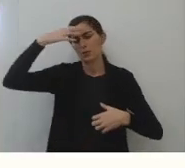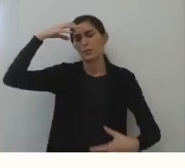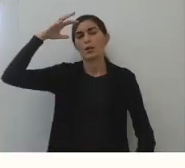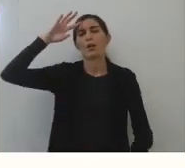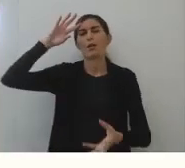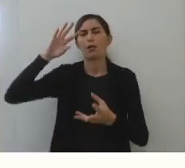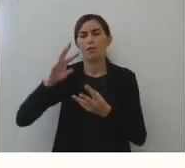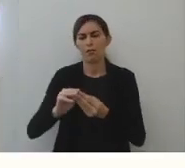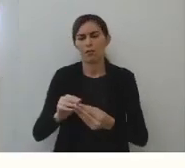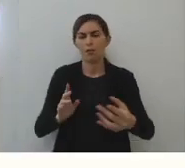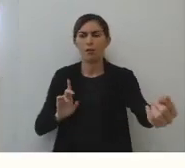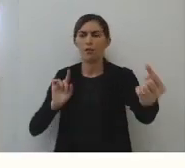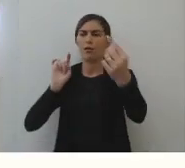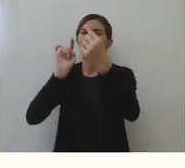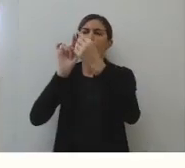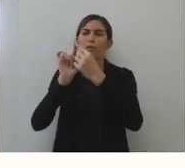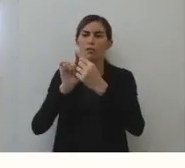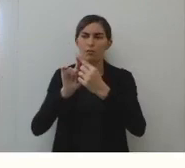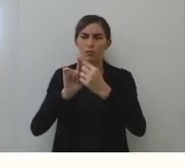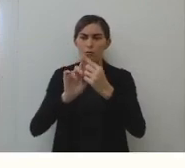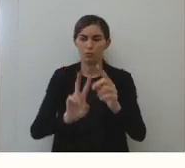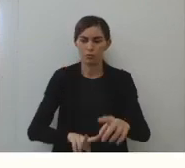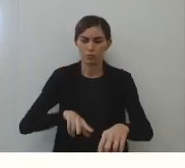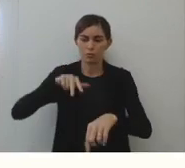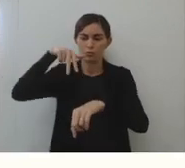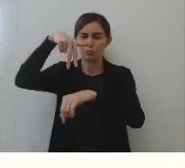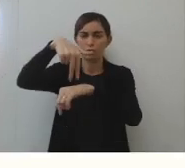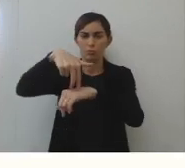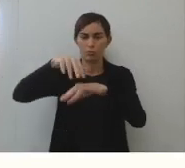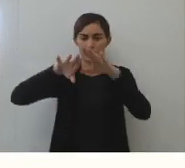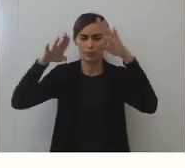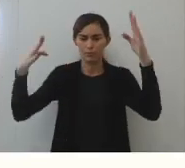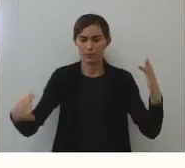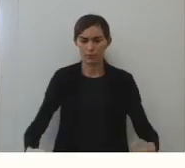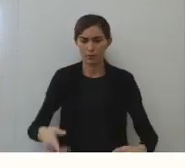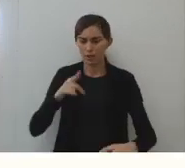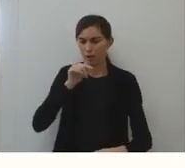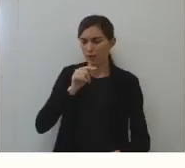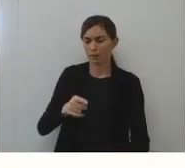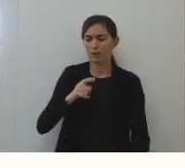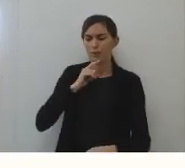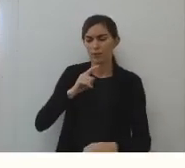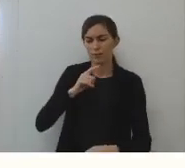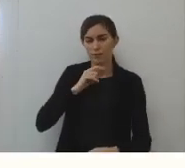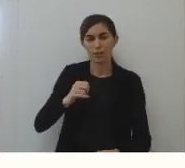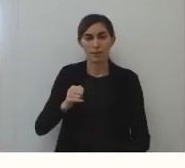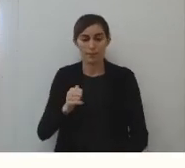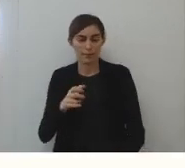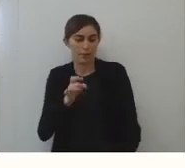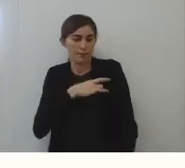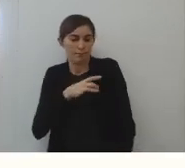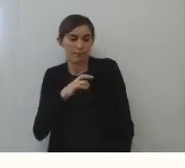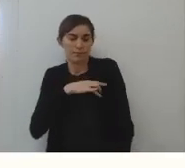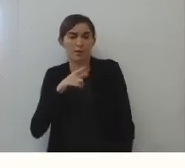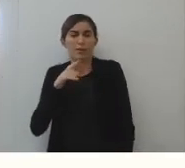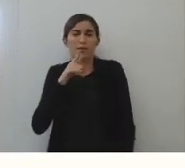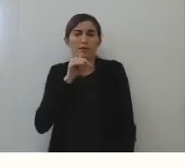concluíram que havia uma relação entre subir na mesa e o banho de água fria. Como o medo da água